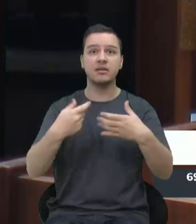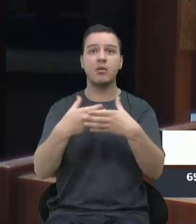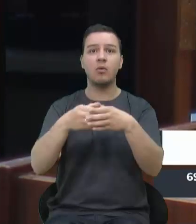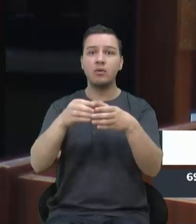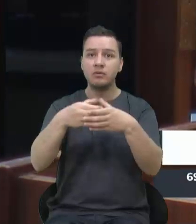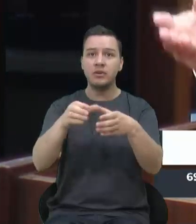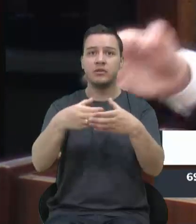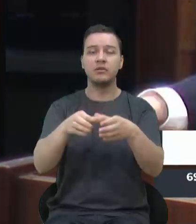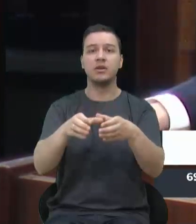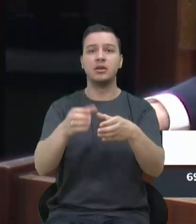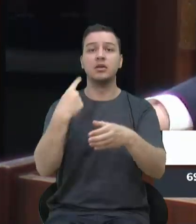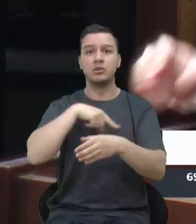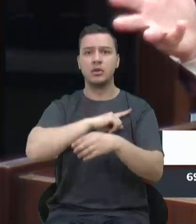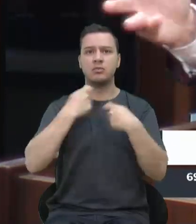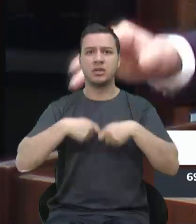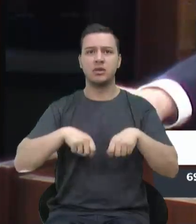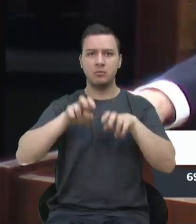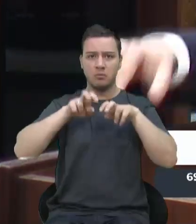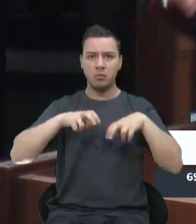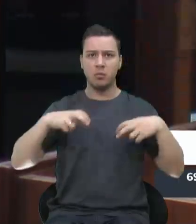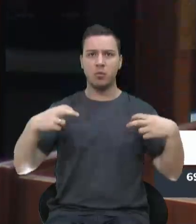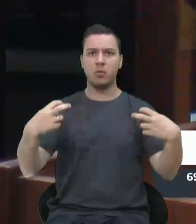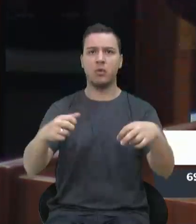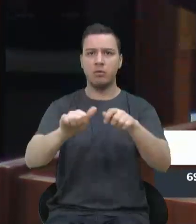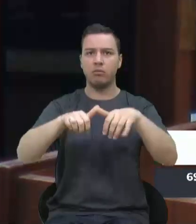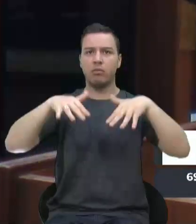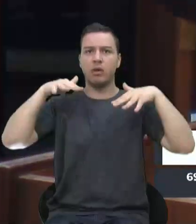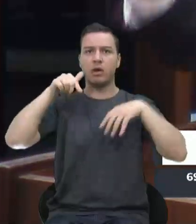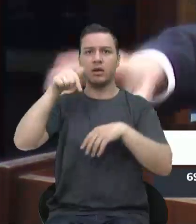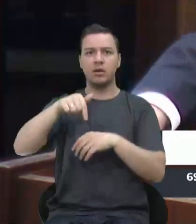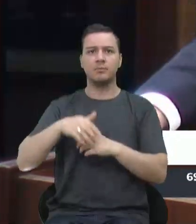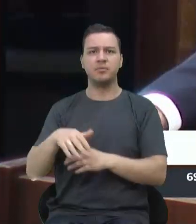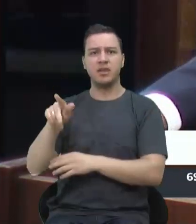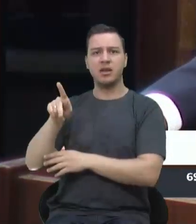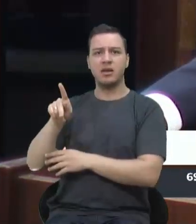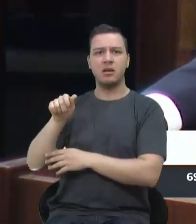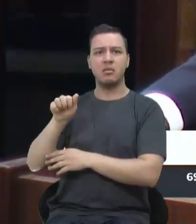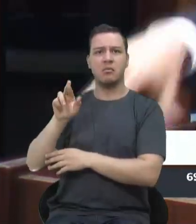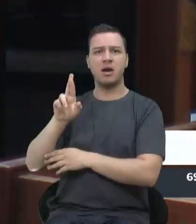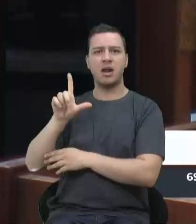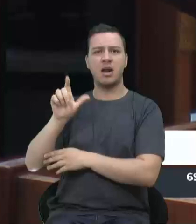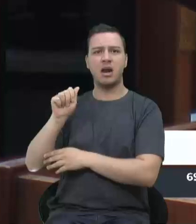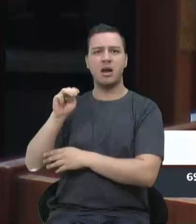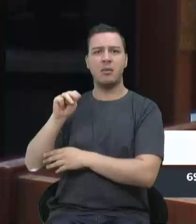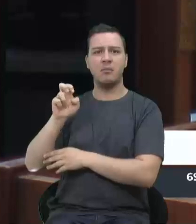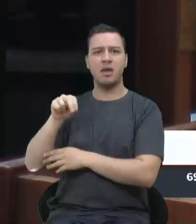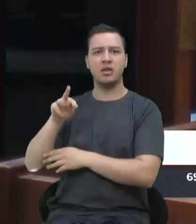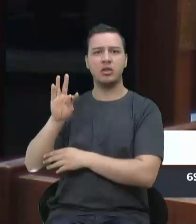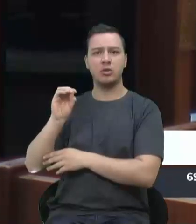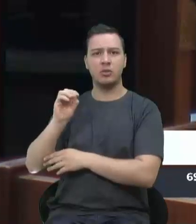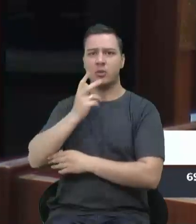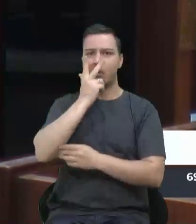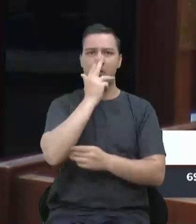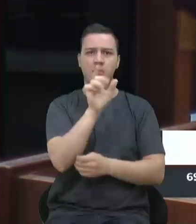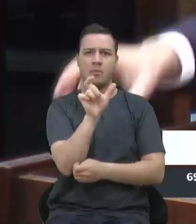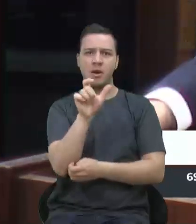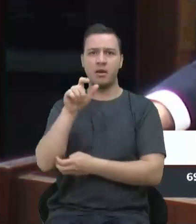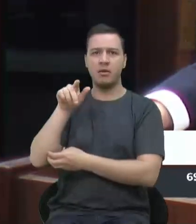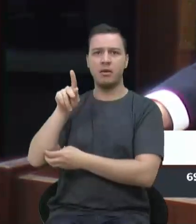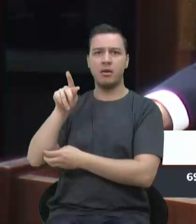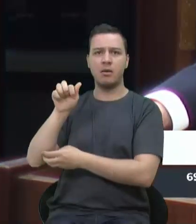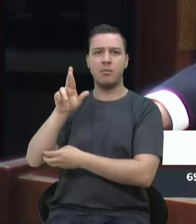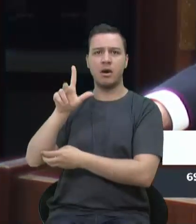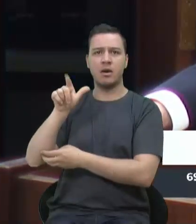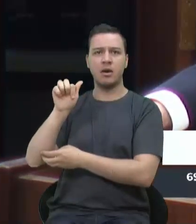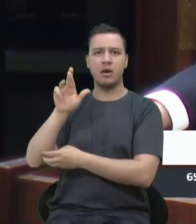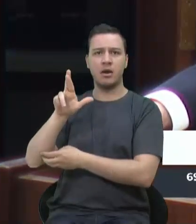devemos sentar num parlamento. E o que é o parlamento? Parlare, como diriam os italianos, falar, debater, dialogar.